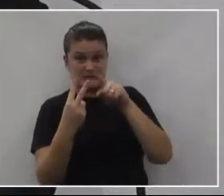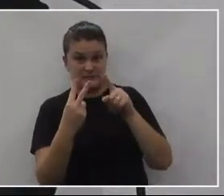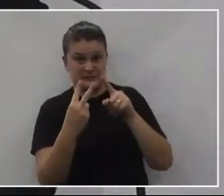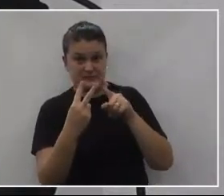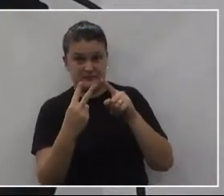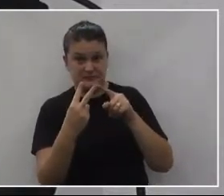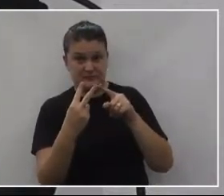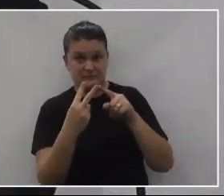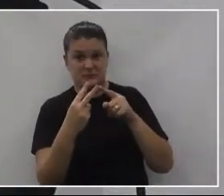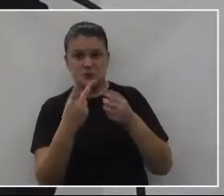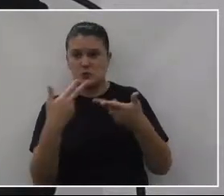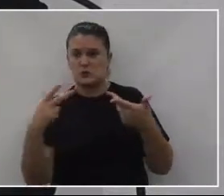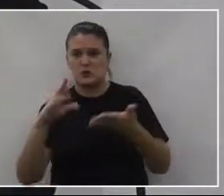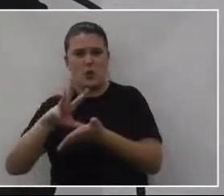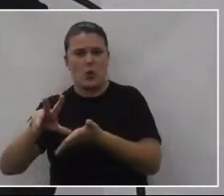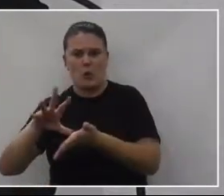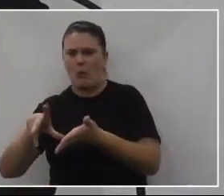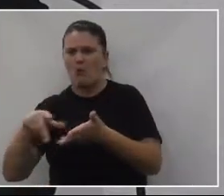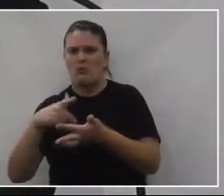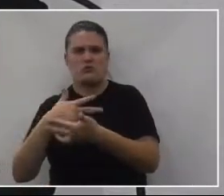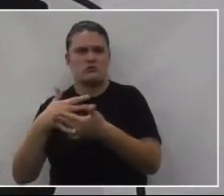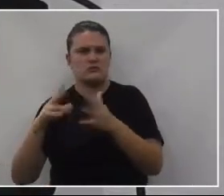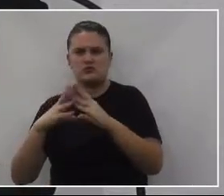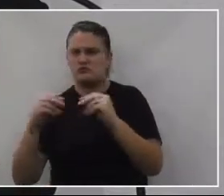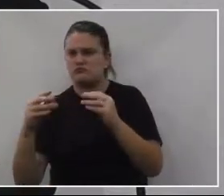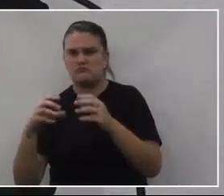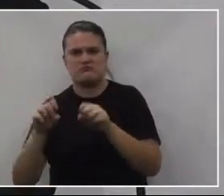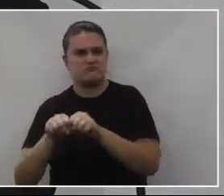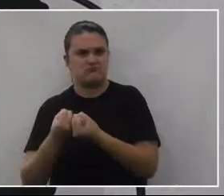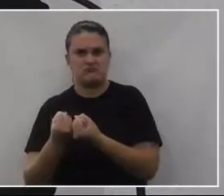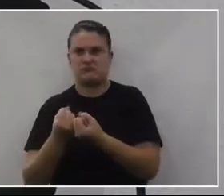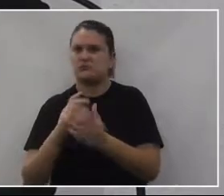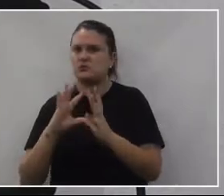tiveram objetos pessoais, né?